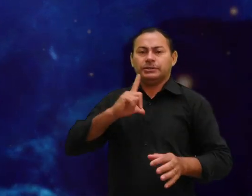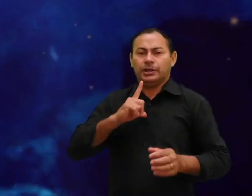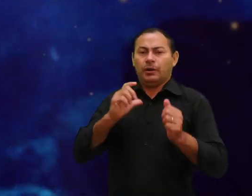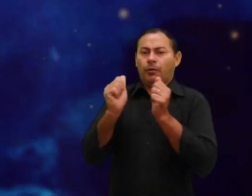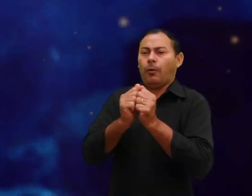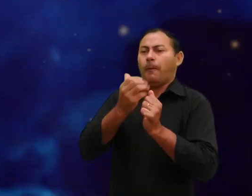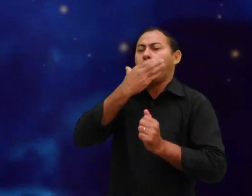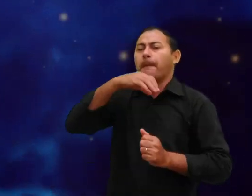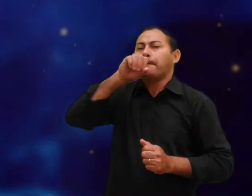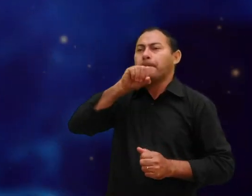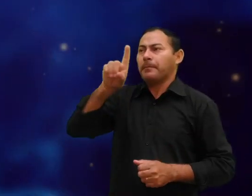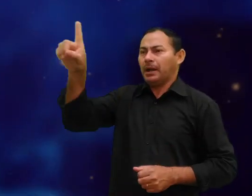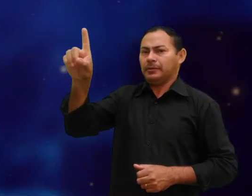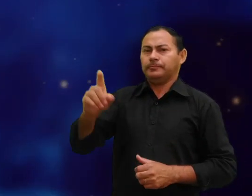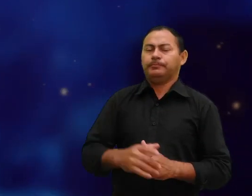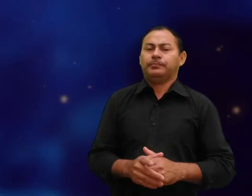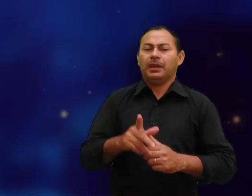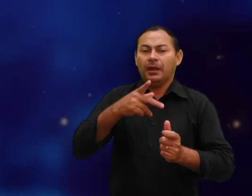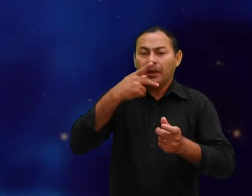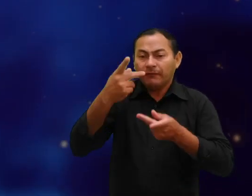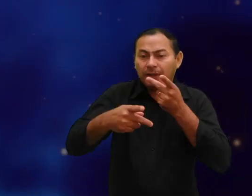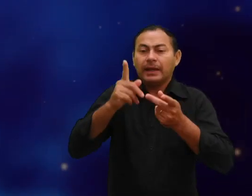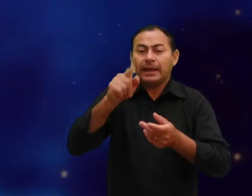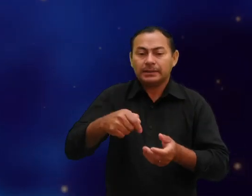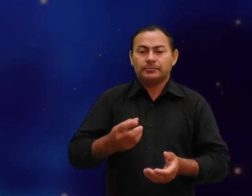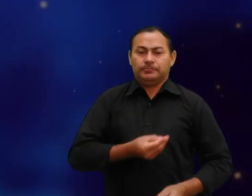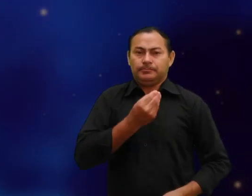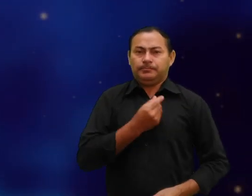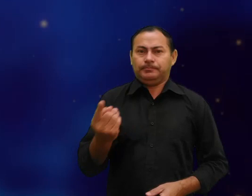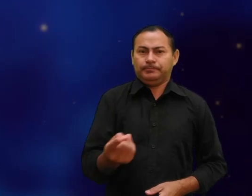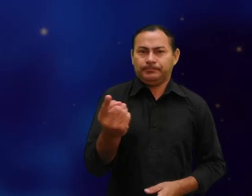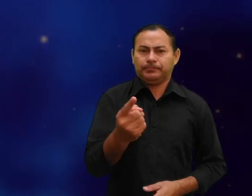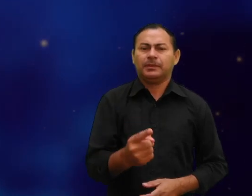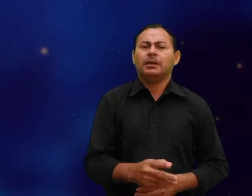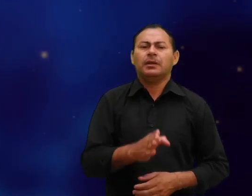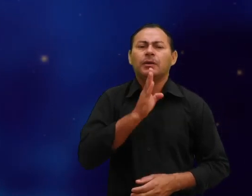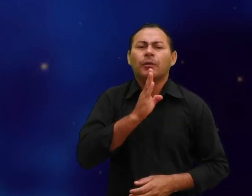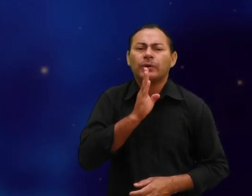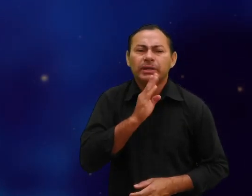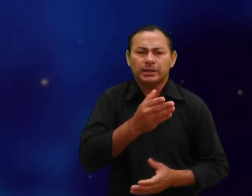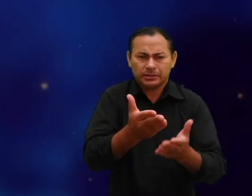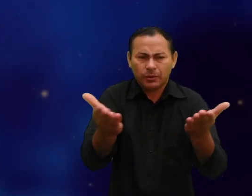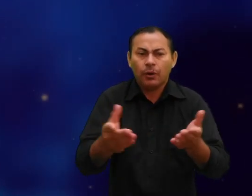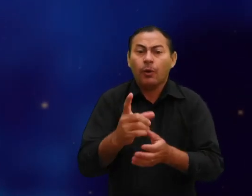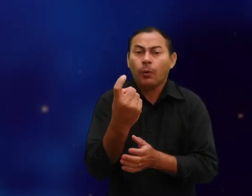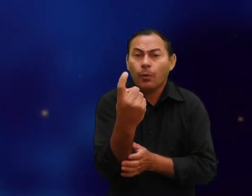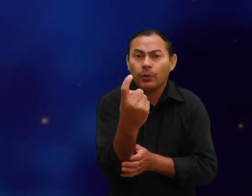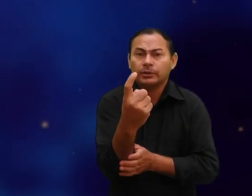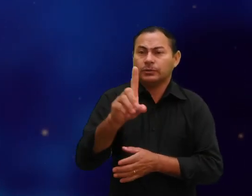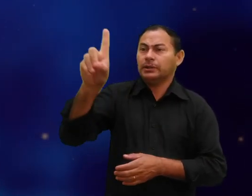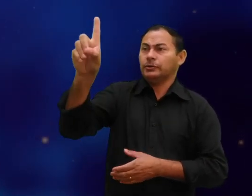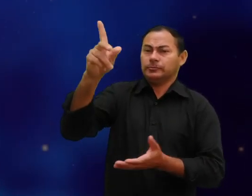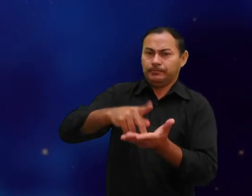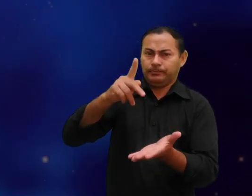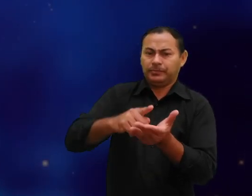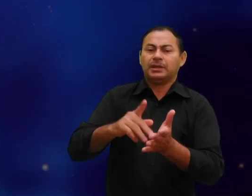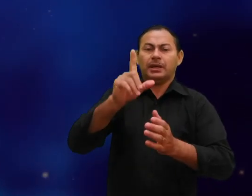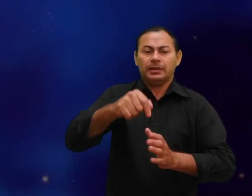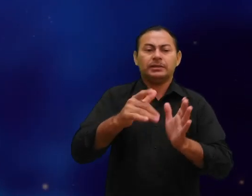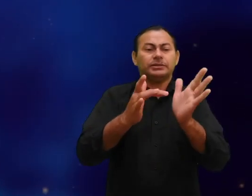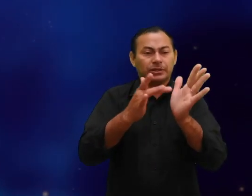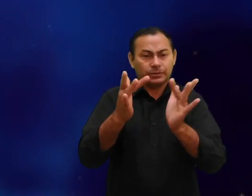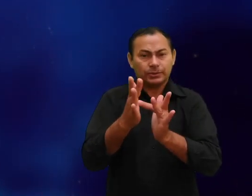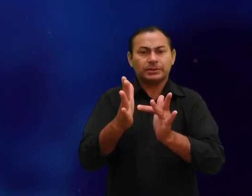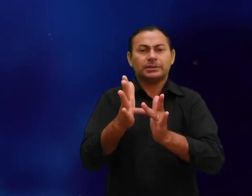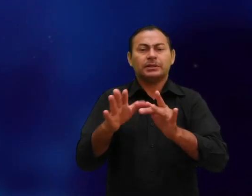o Pai. Ele disse: esta é a vida eterna, que te conheçam, único Deus verdadeiro, e a